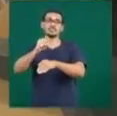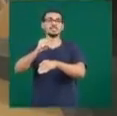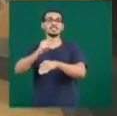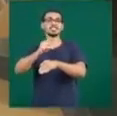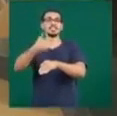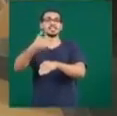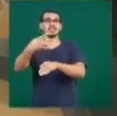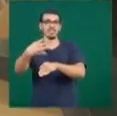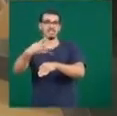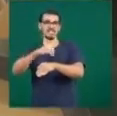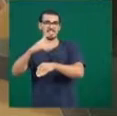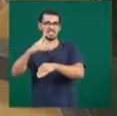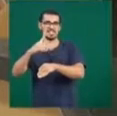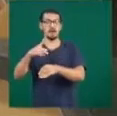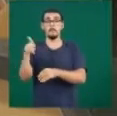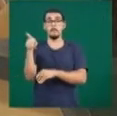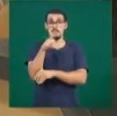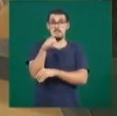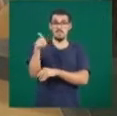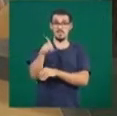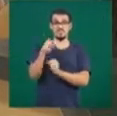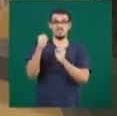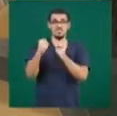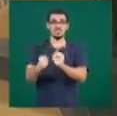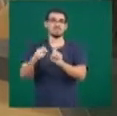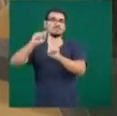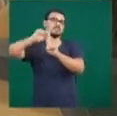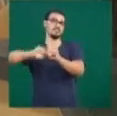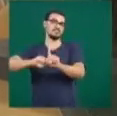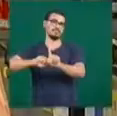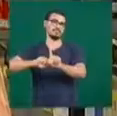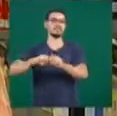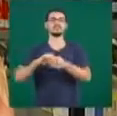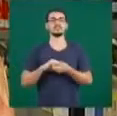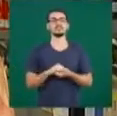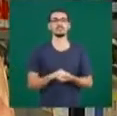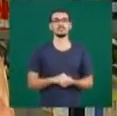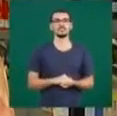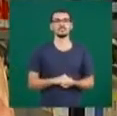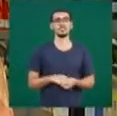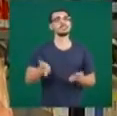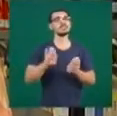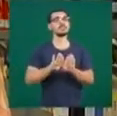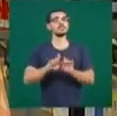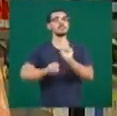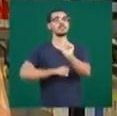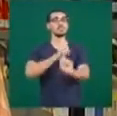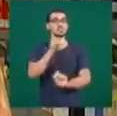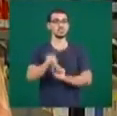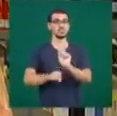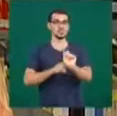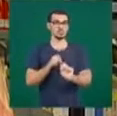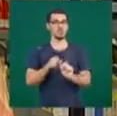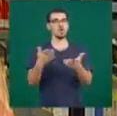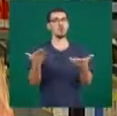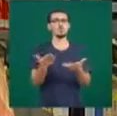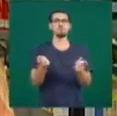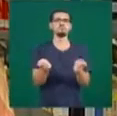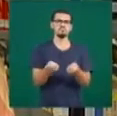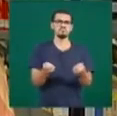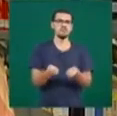e professores podem ficar com os itens por 30 dias. E além do mais, hoje é possível fazer